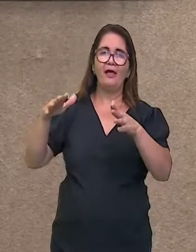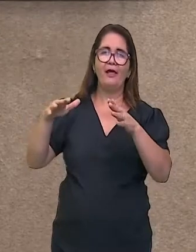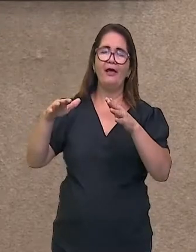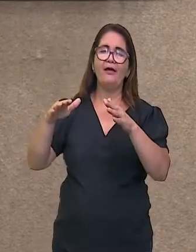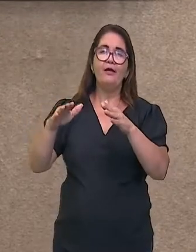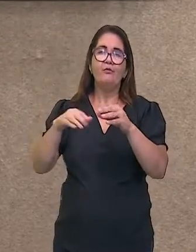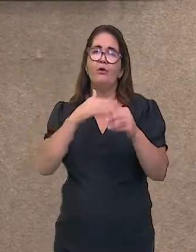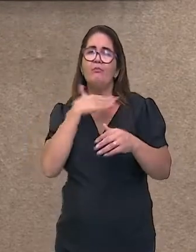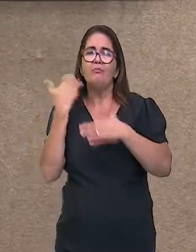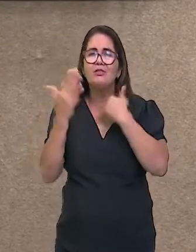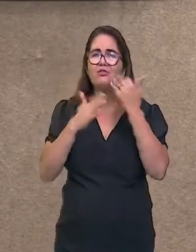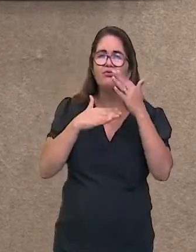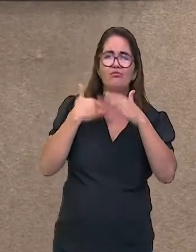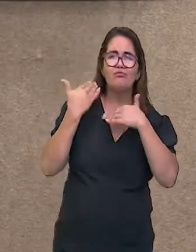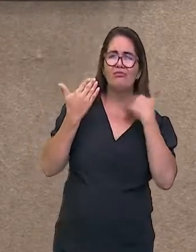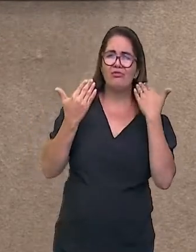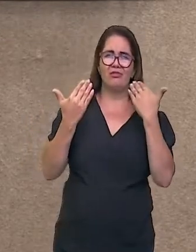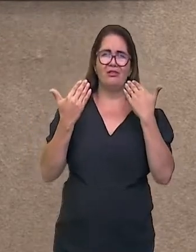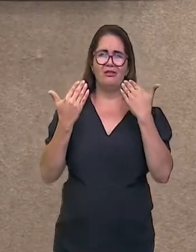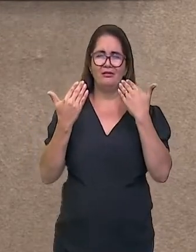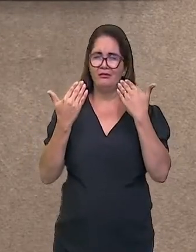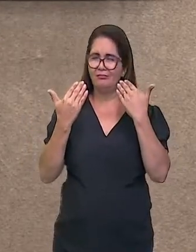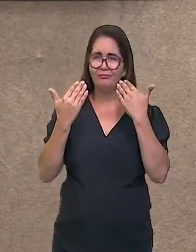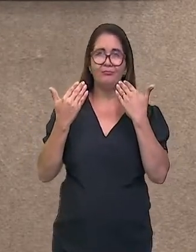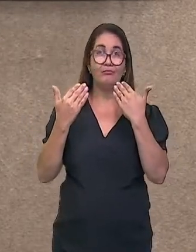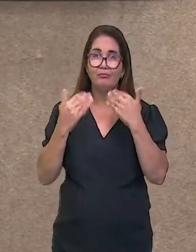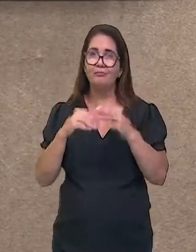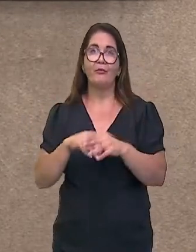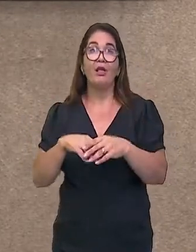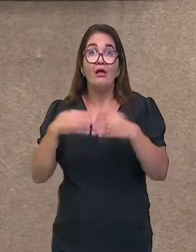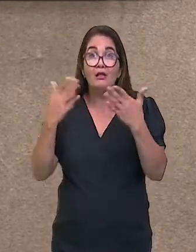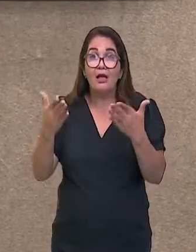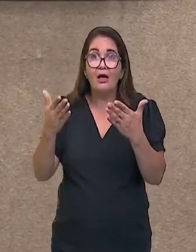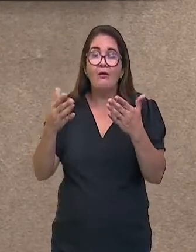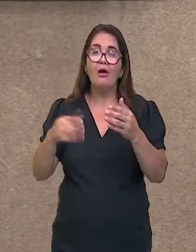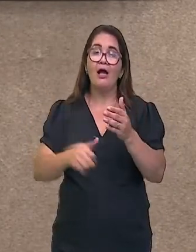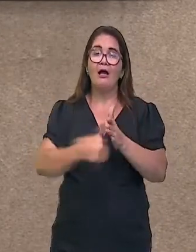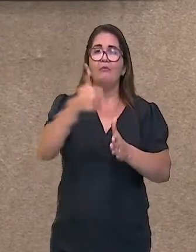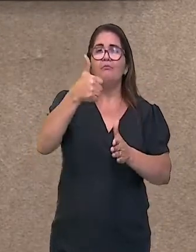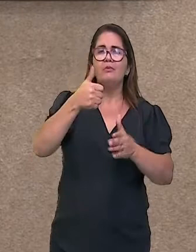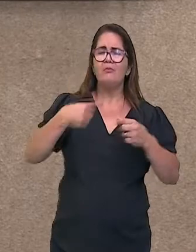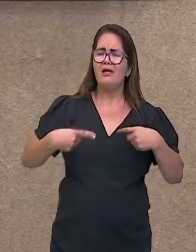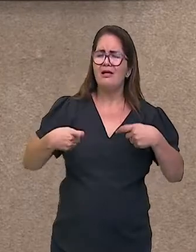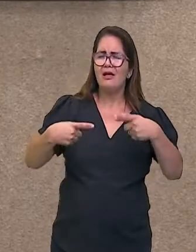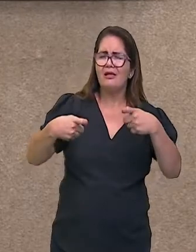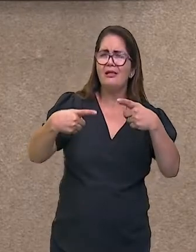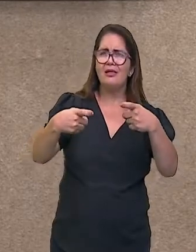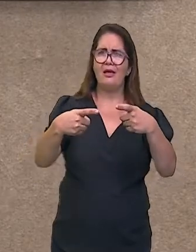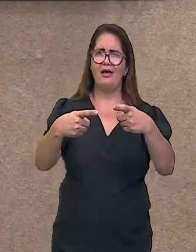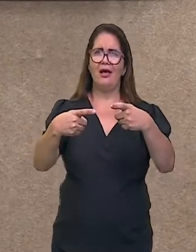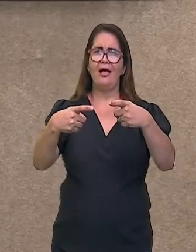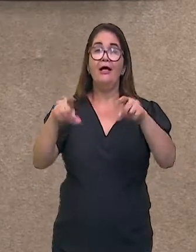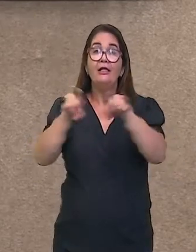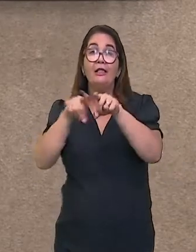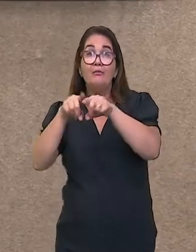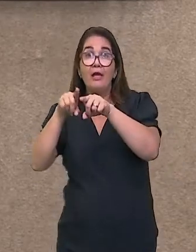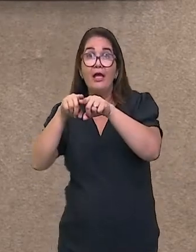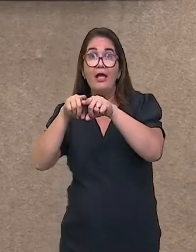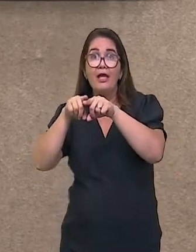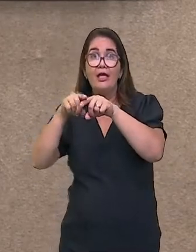Muito propagado e muito falado, muito debatido. A Primeira Guerra também registrou combates aéreos e uma